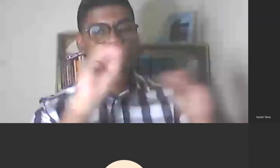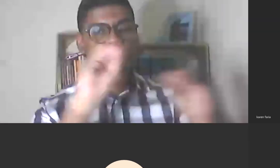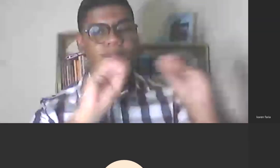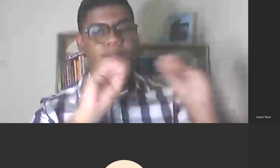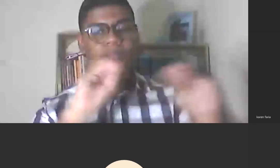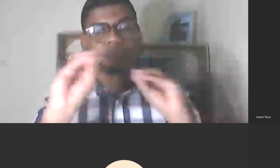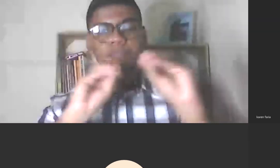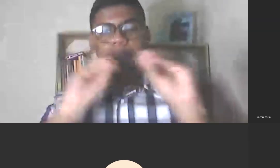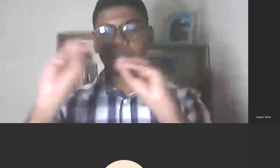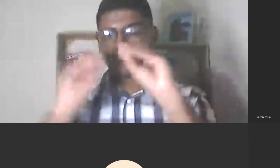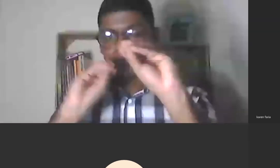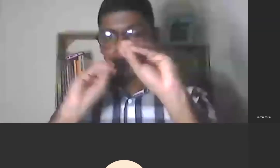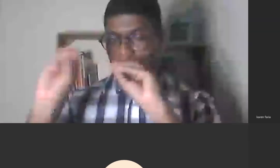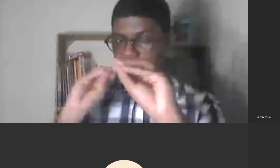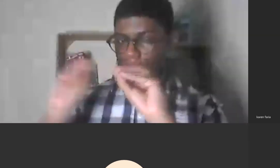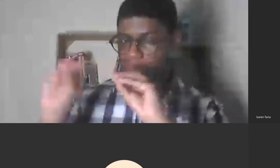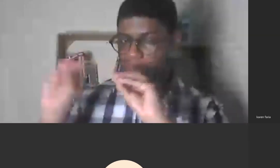pessoas.